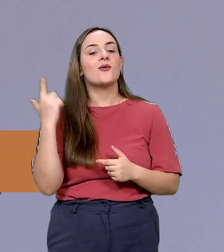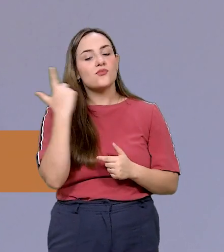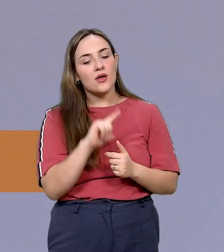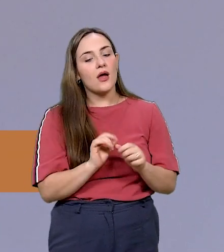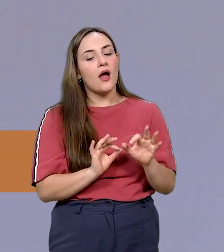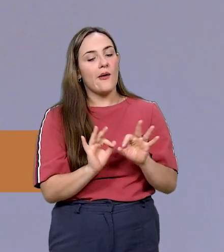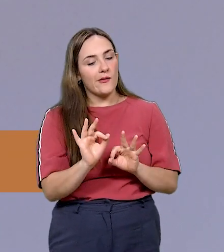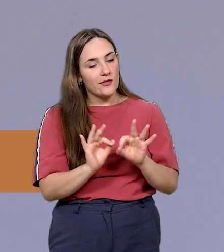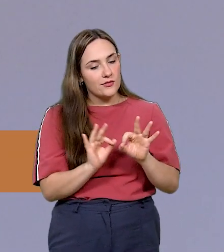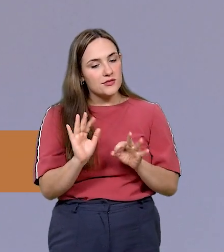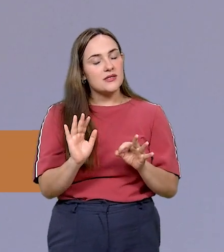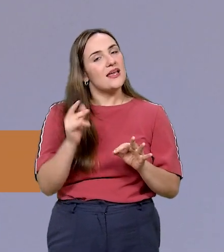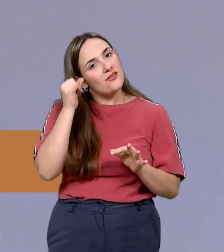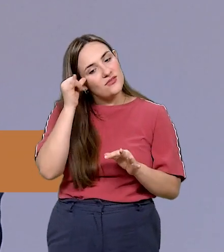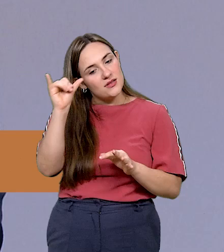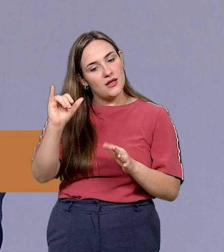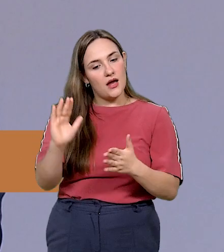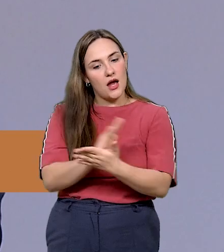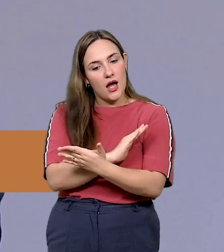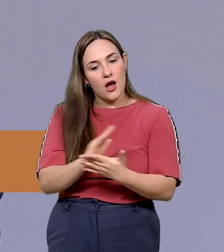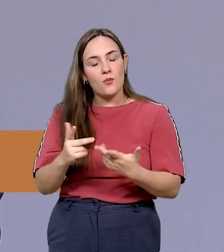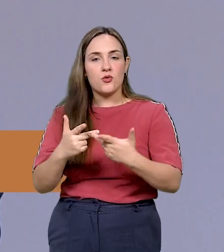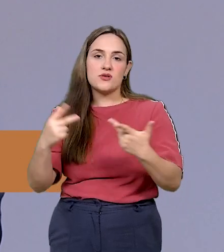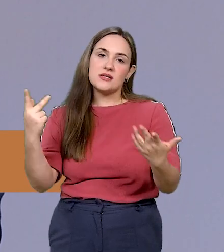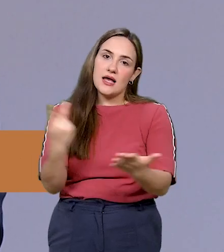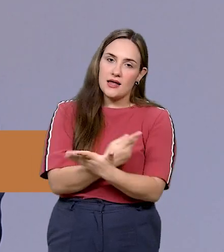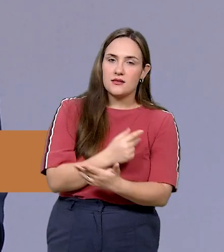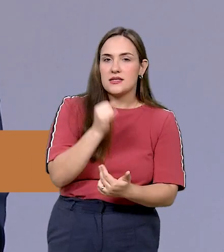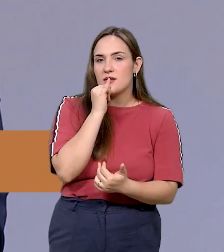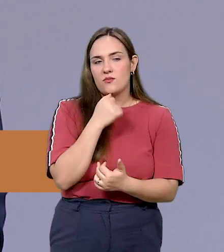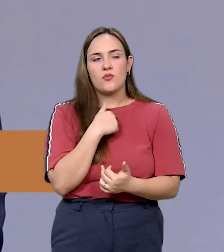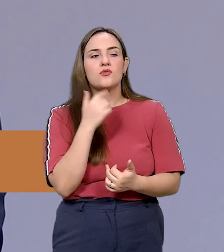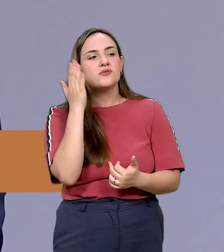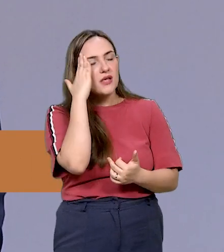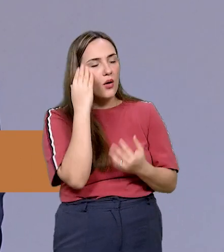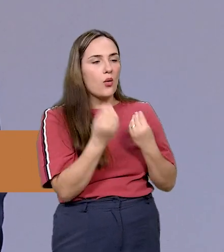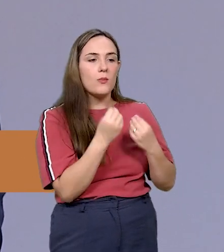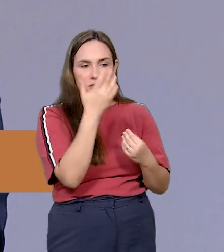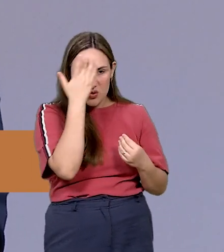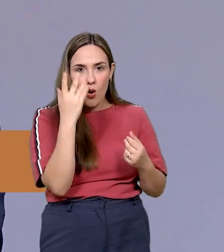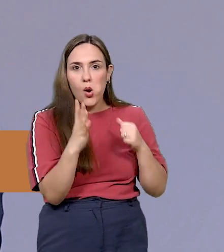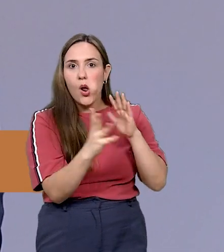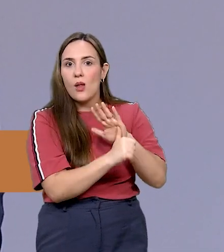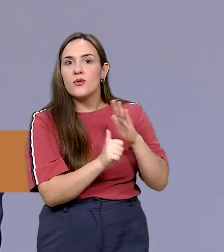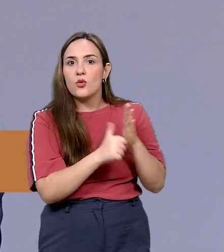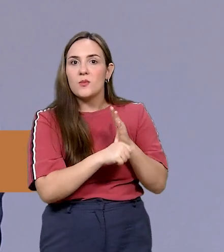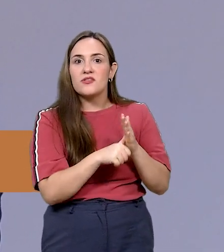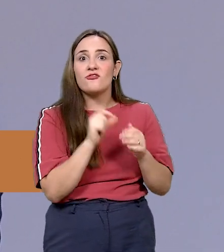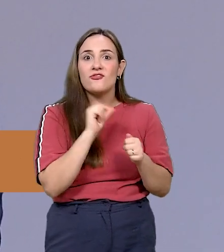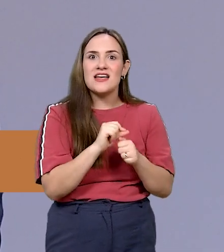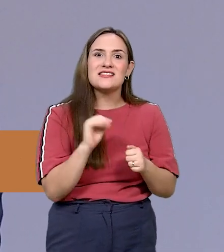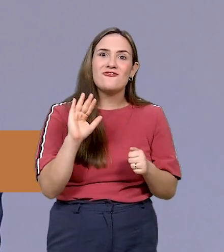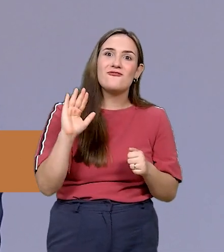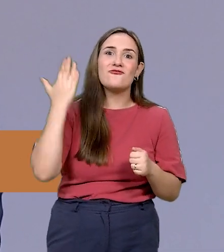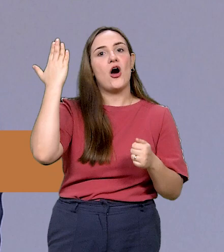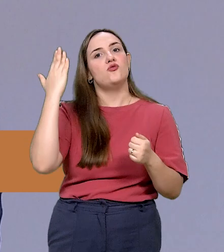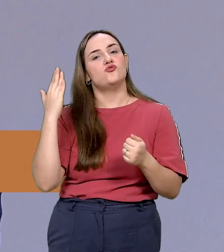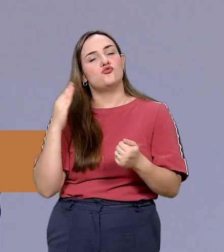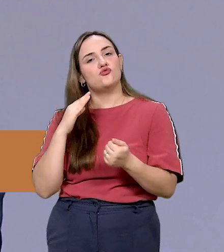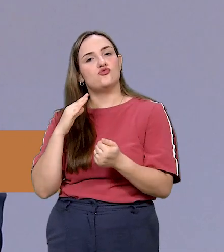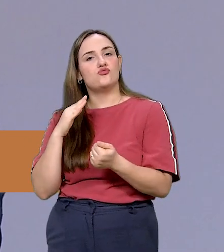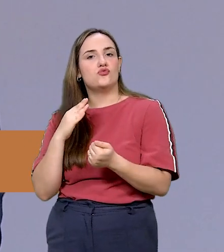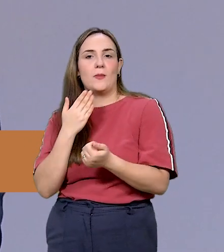a estruturar algumas práticas, verifica como o fraudador age, para a gente poder prevenir e alertar os